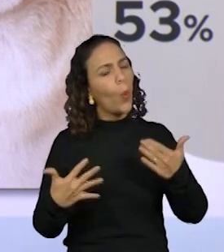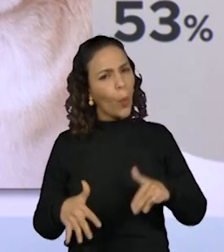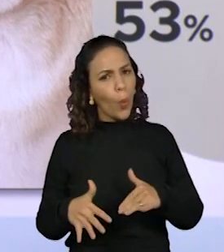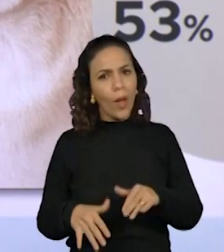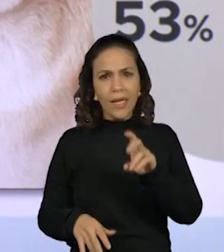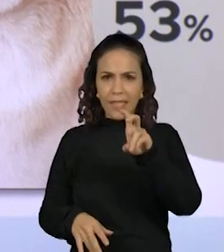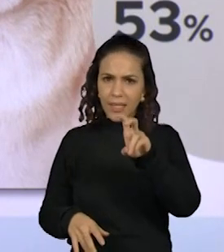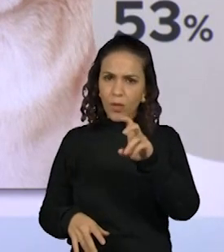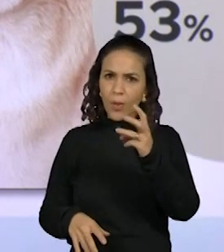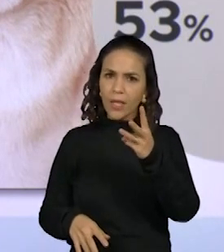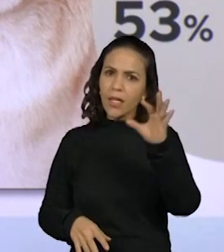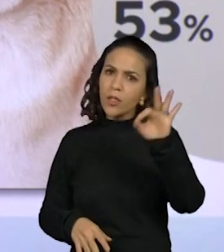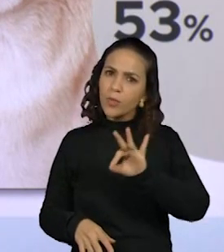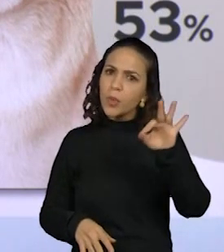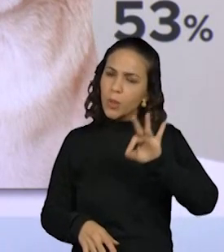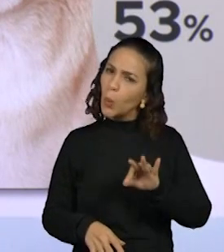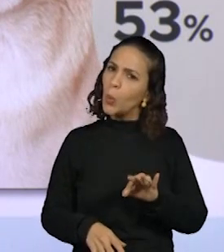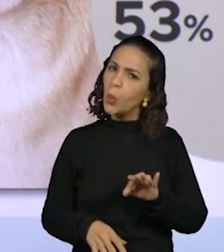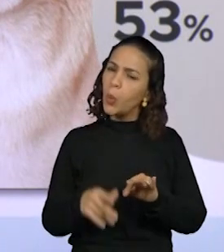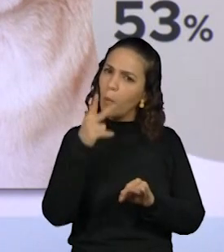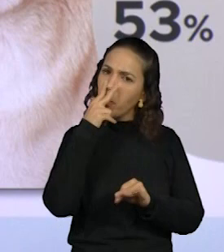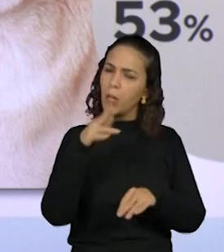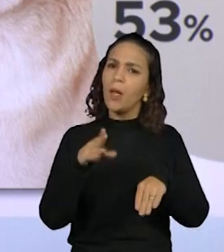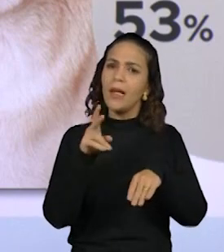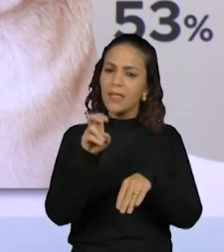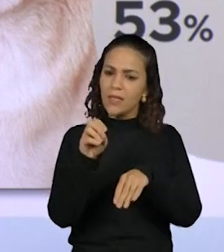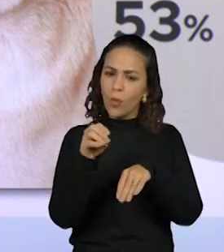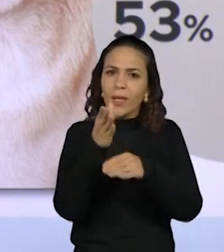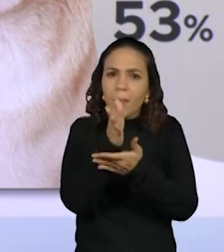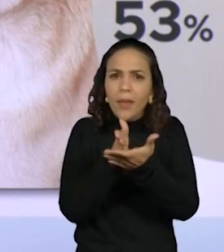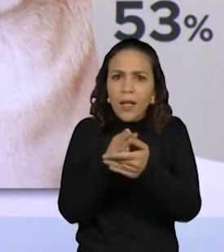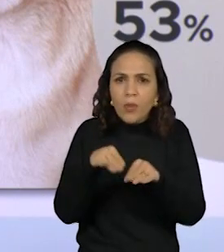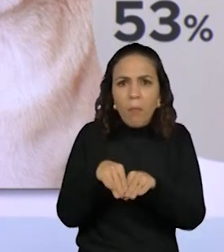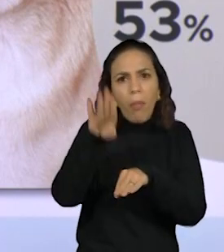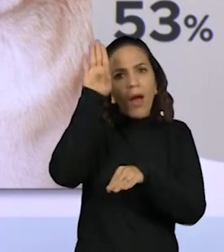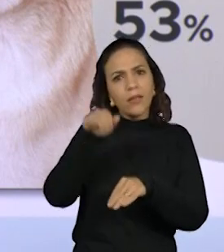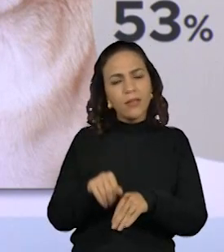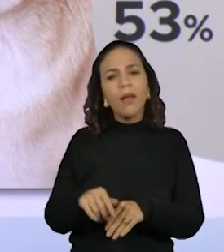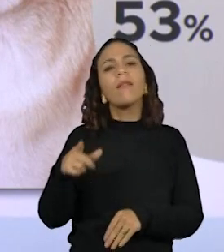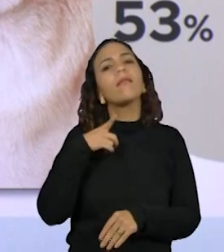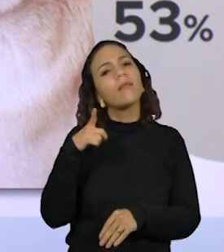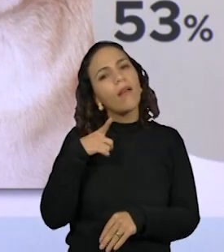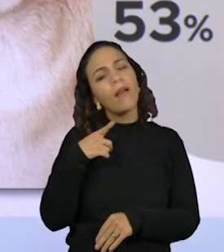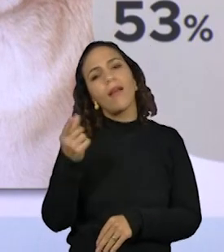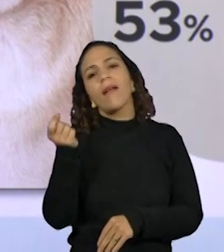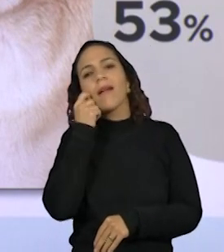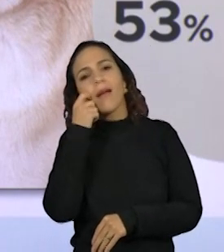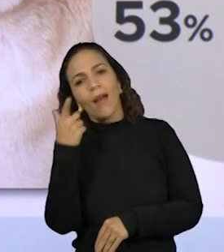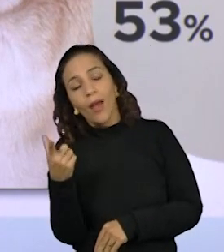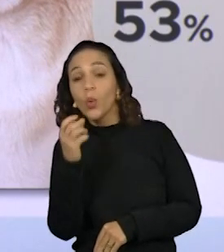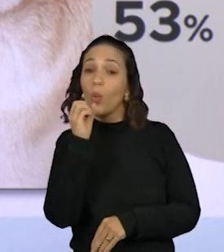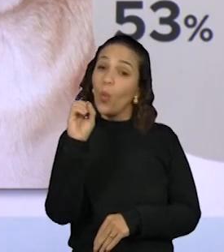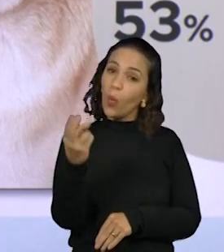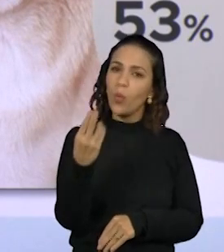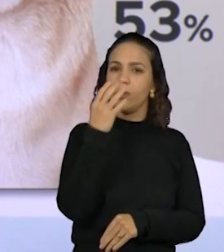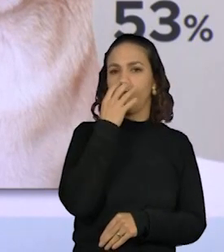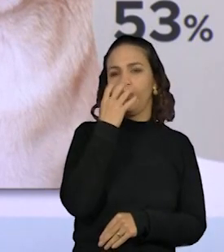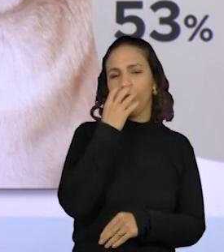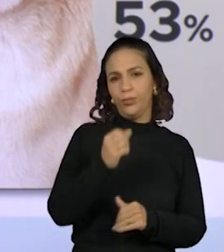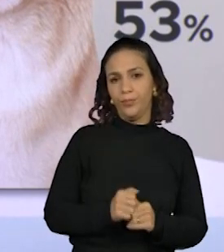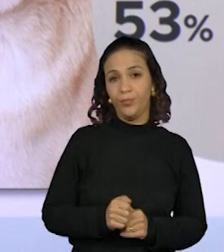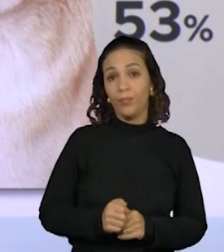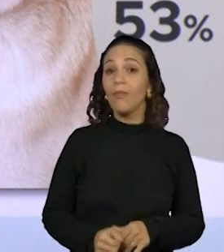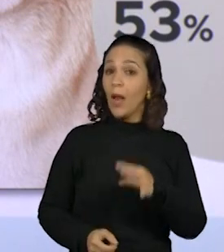da metade dos lares, tem cães ou gatos, 53%. E que 46%